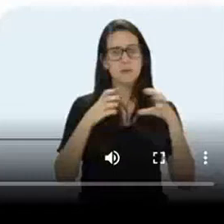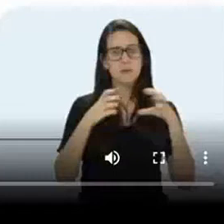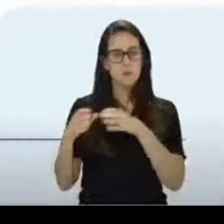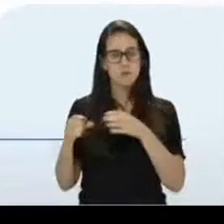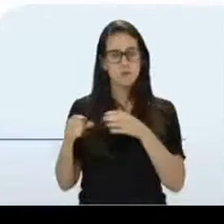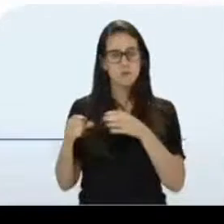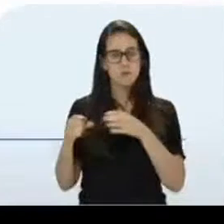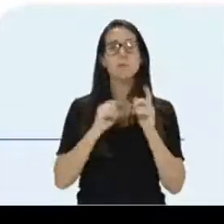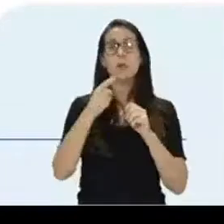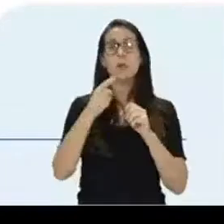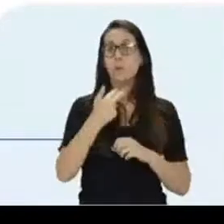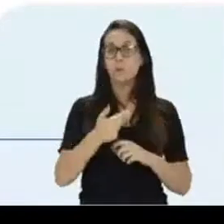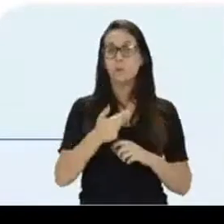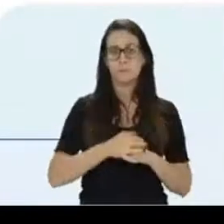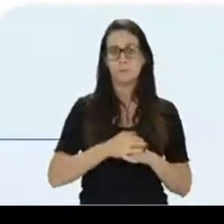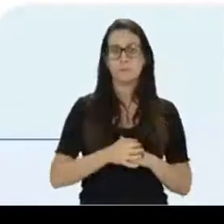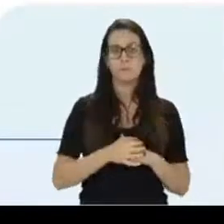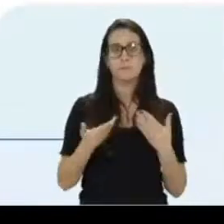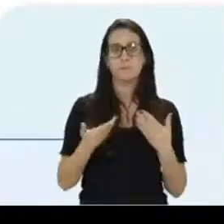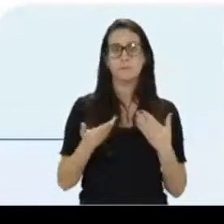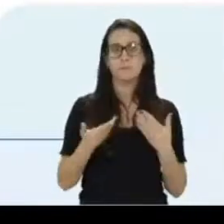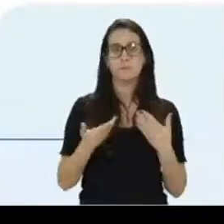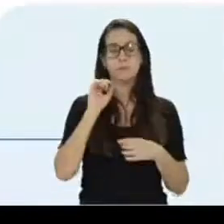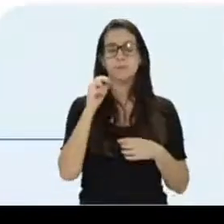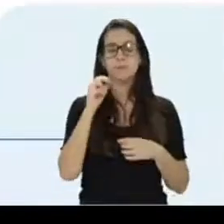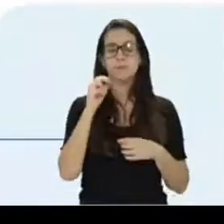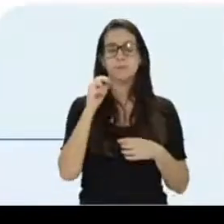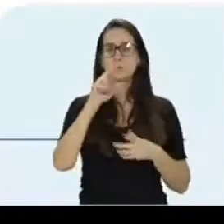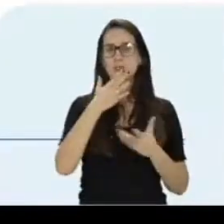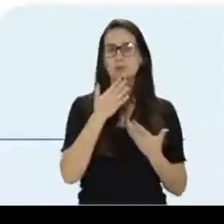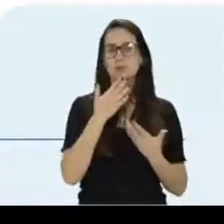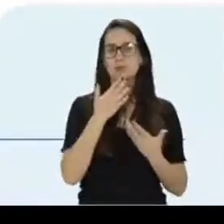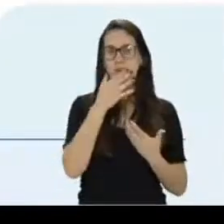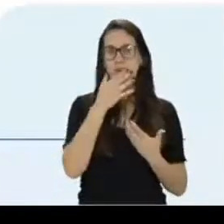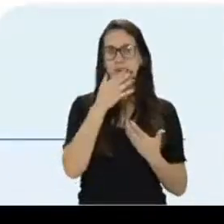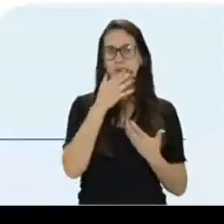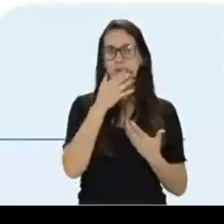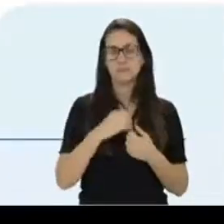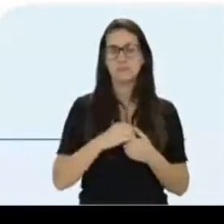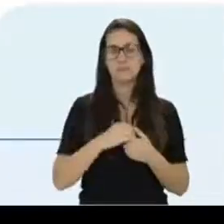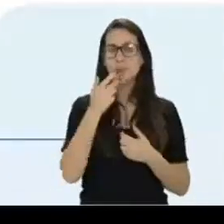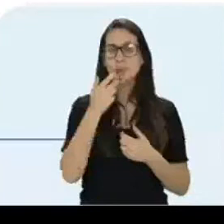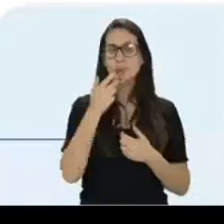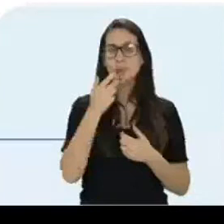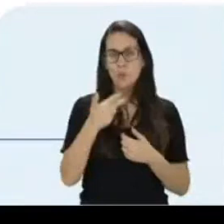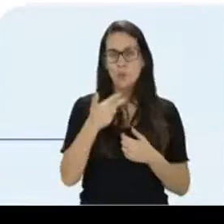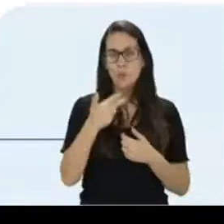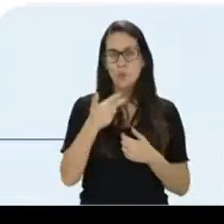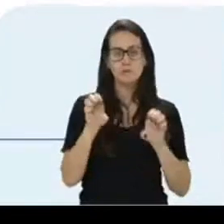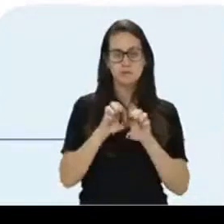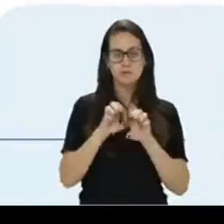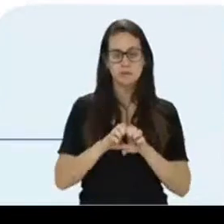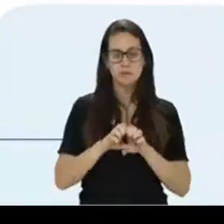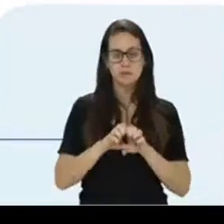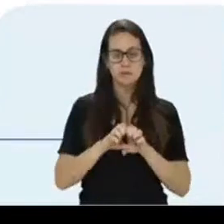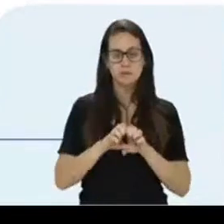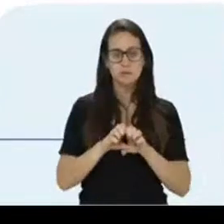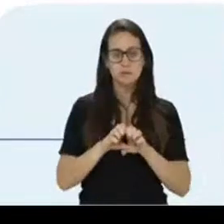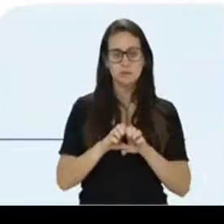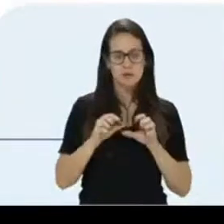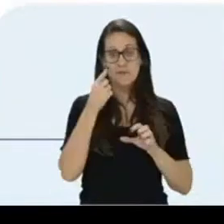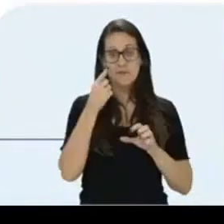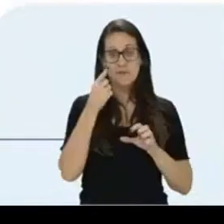ao método de coloração. Então, quando nós usamos corantes para fazer a fixação, né, a coloração dessas estruturas e